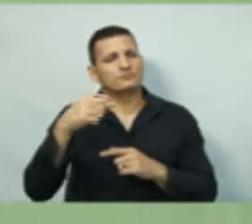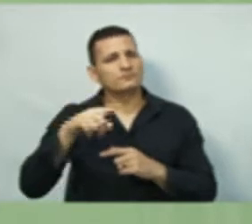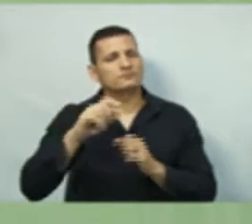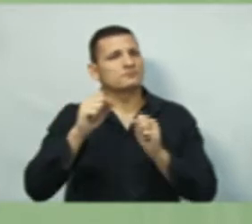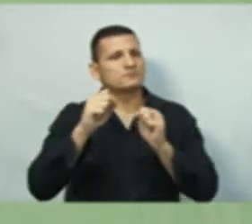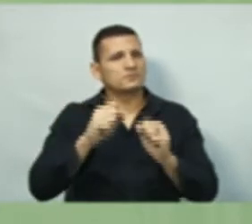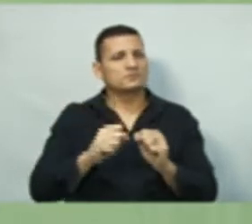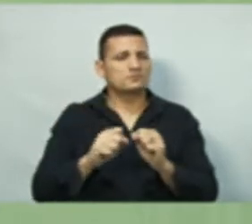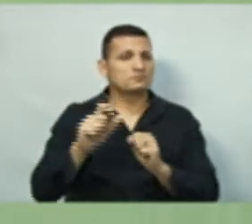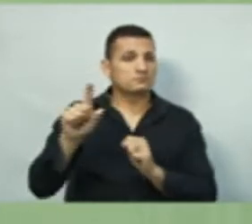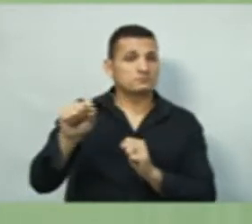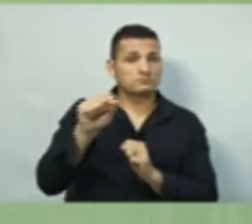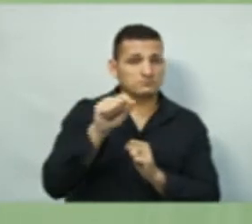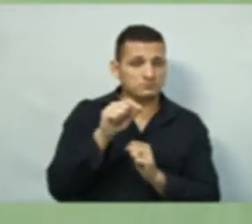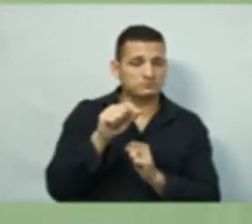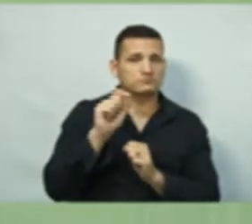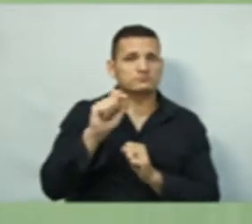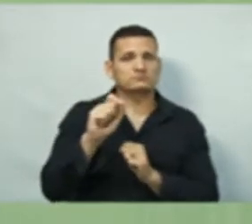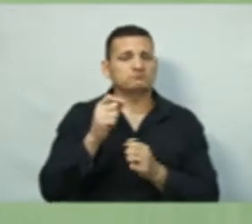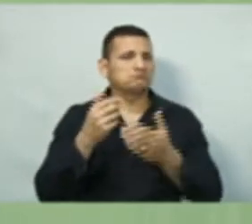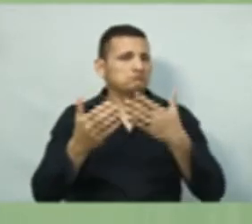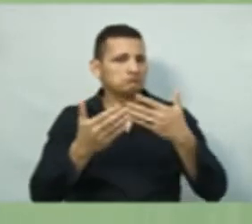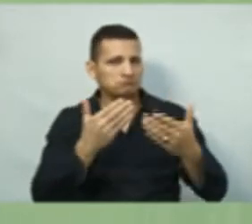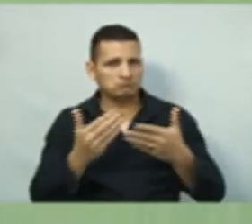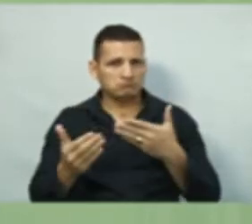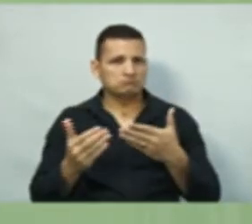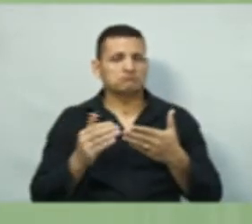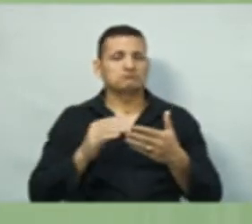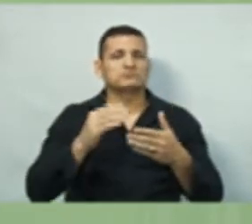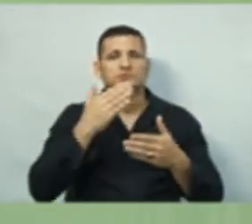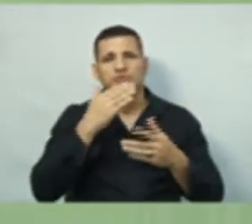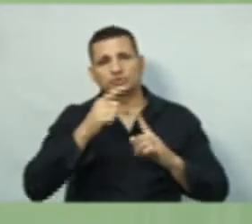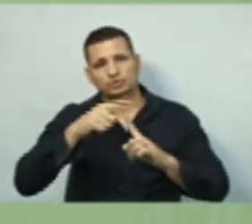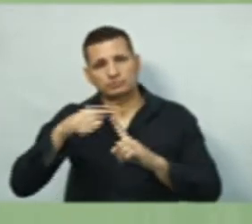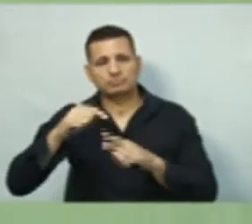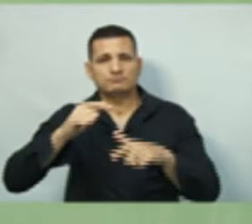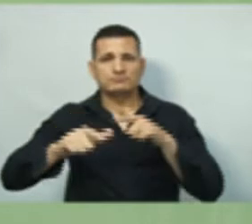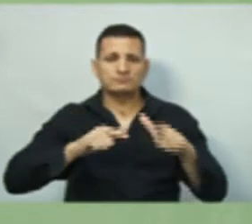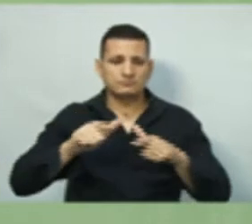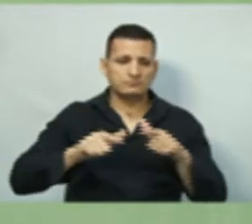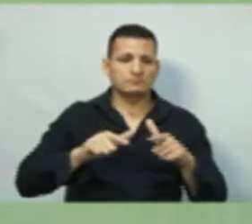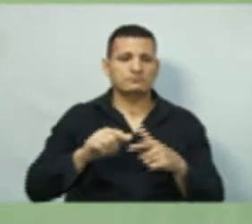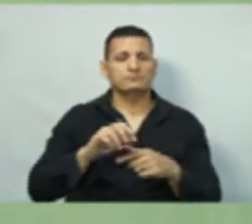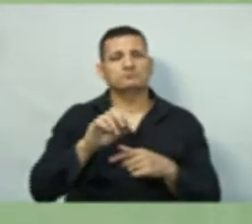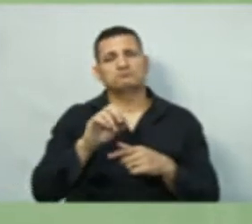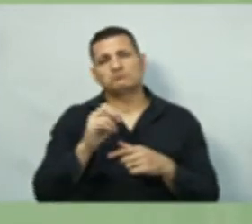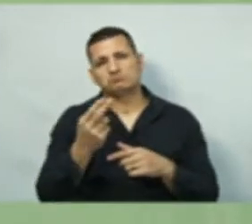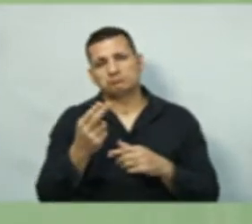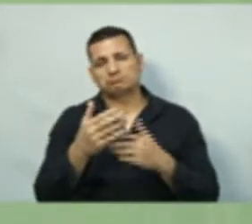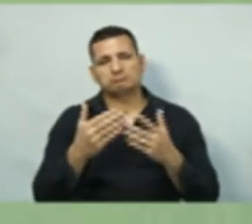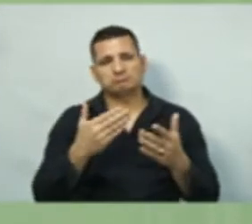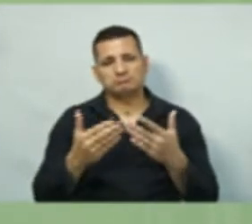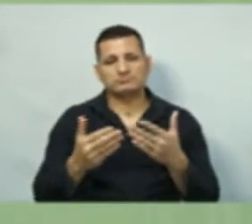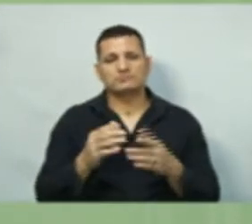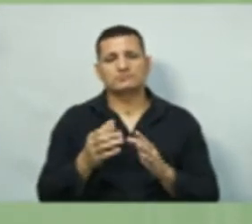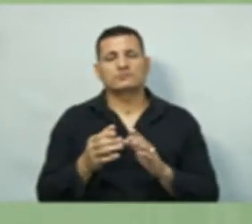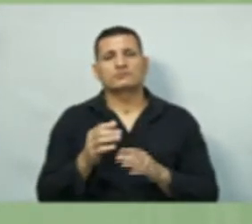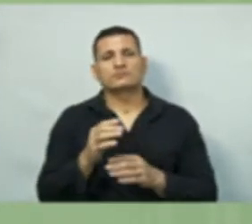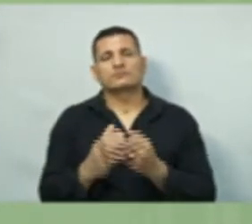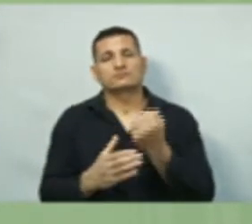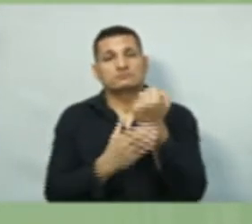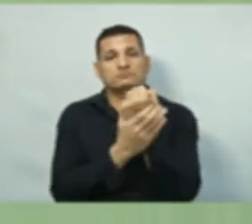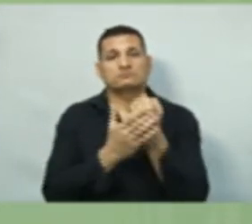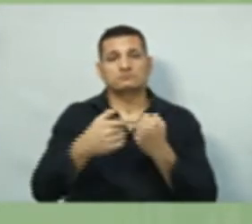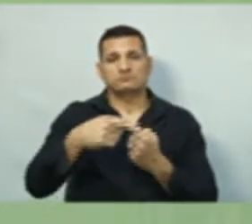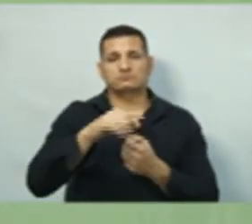adotar por objeto qualquer gênero de serviço, operação ou atividade, assegurando-se-lhes o